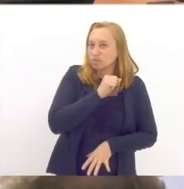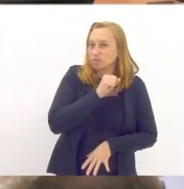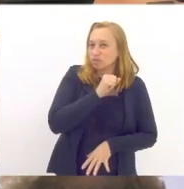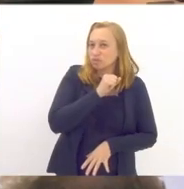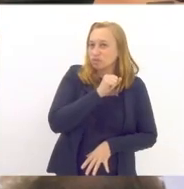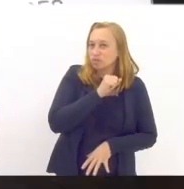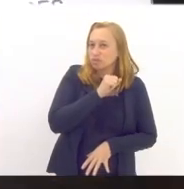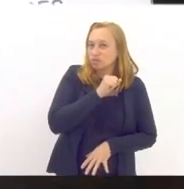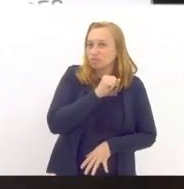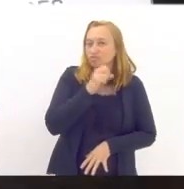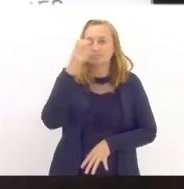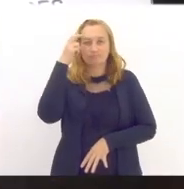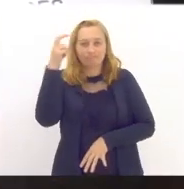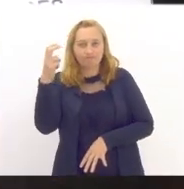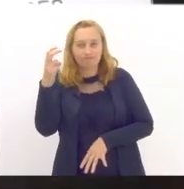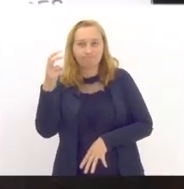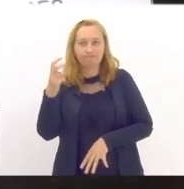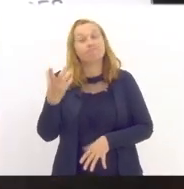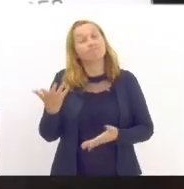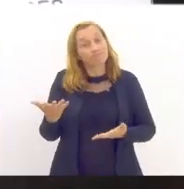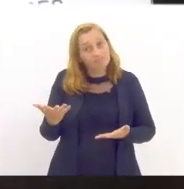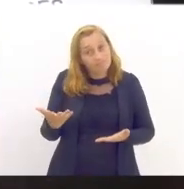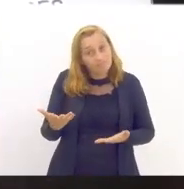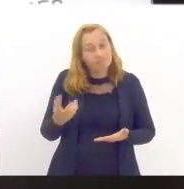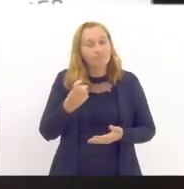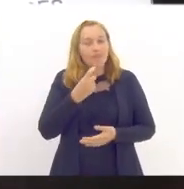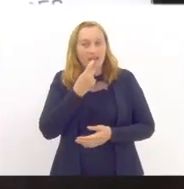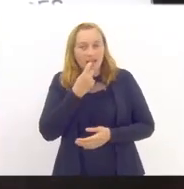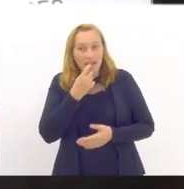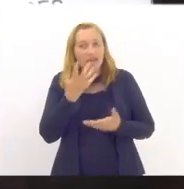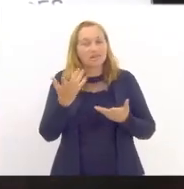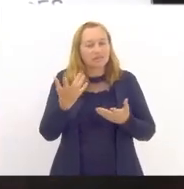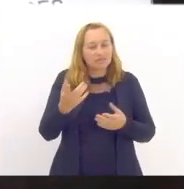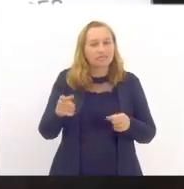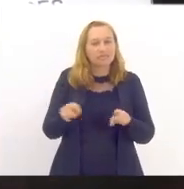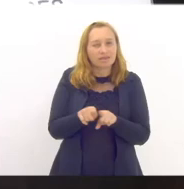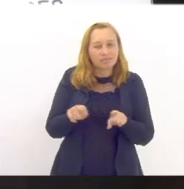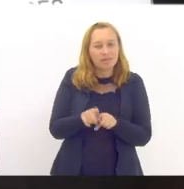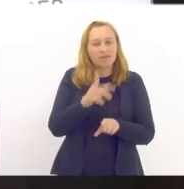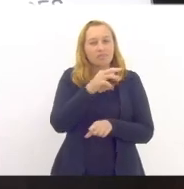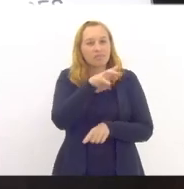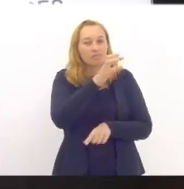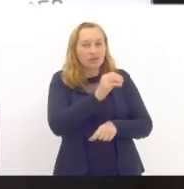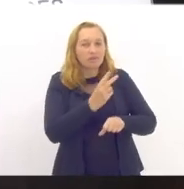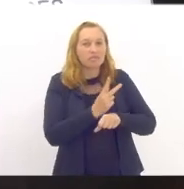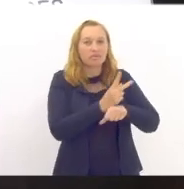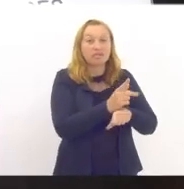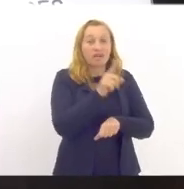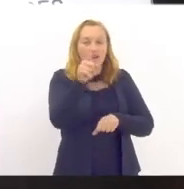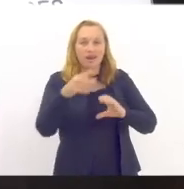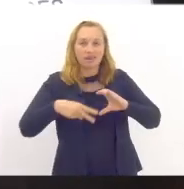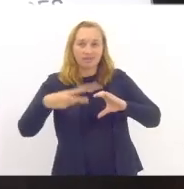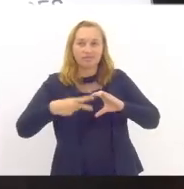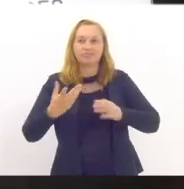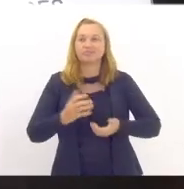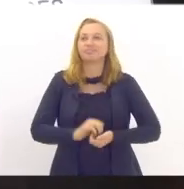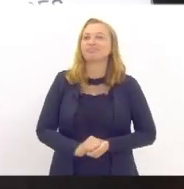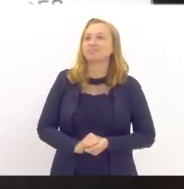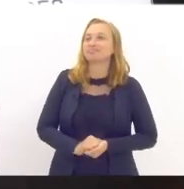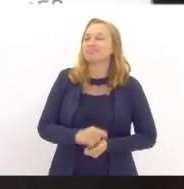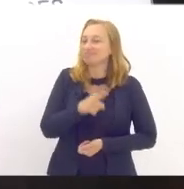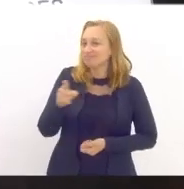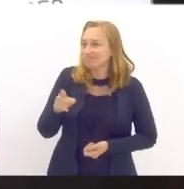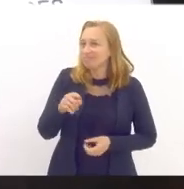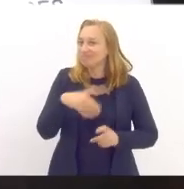muito mais inteligente, e aí a gente fica com inveja e traz também o Pedro para homenagear na Câmara de Vereadores. Vocês